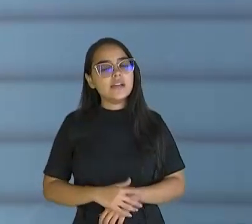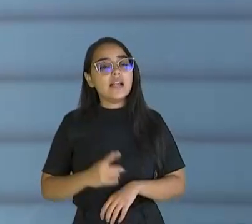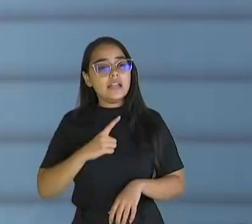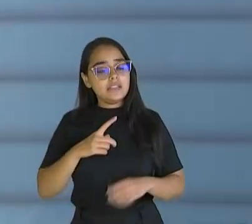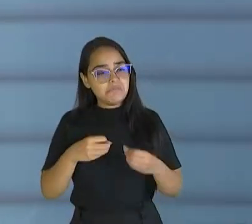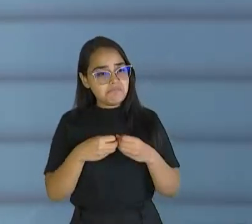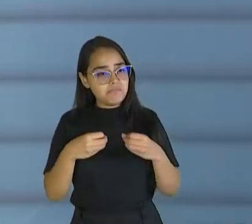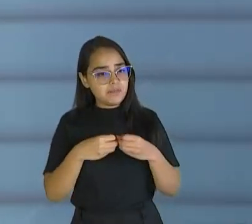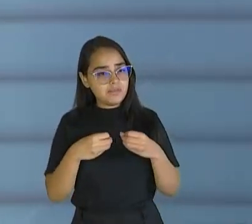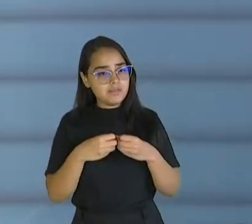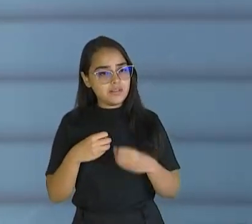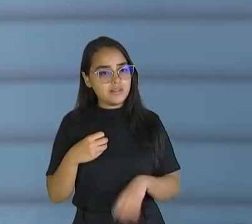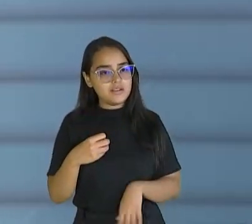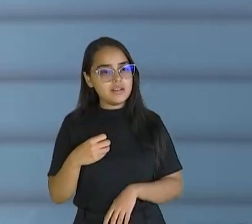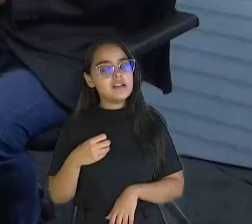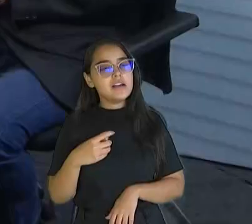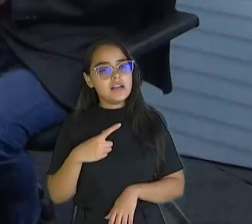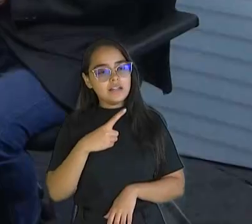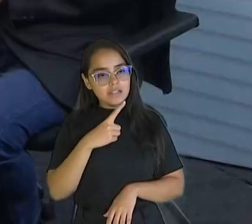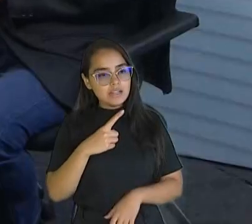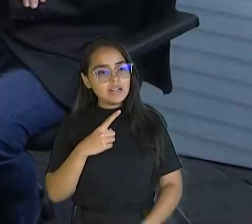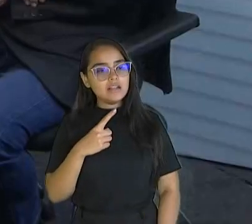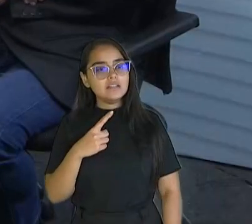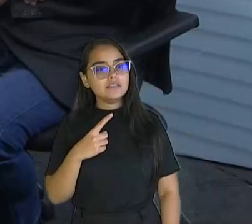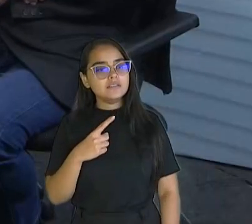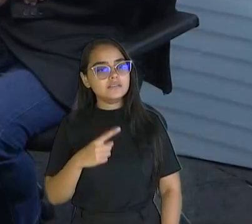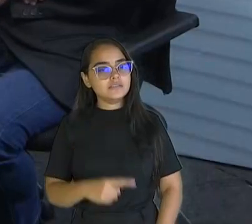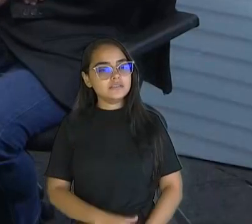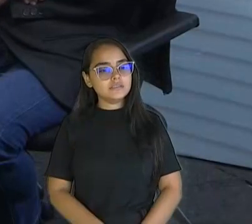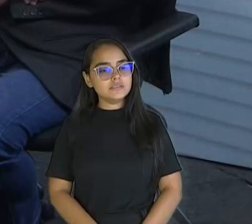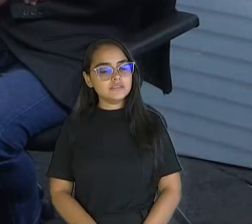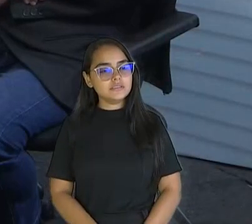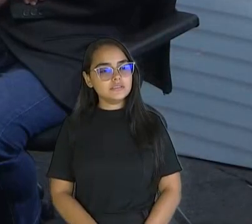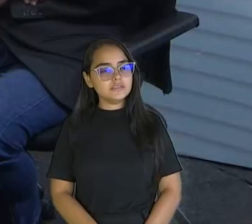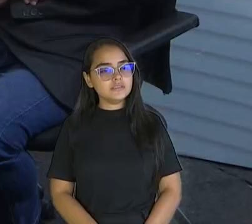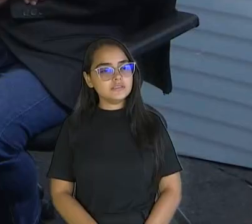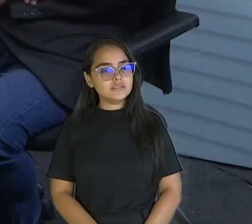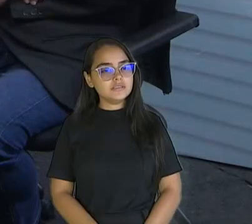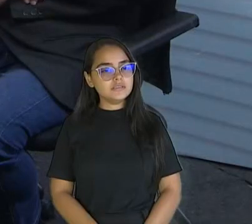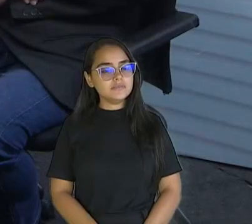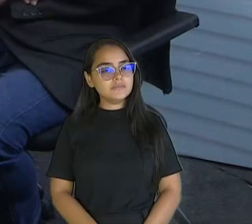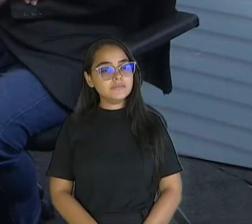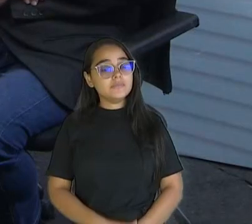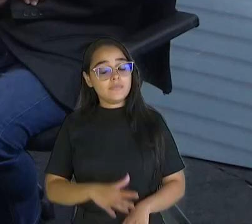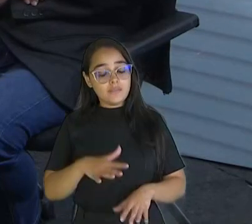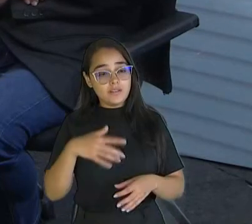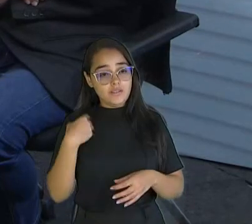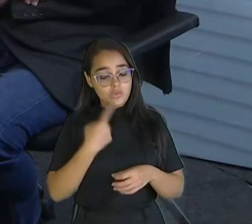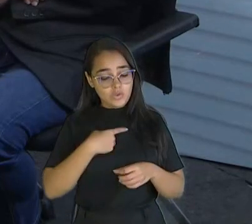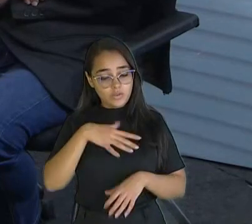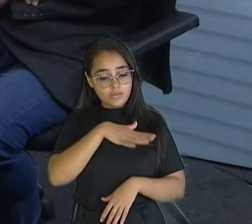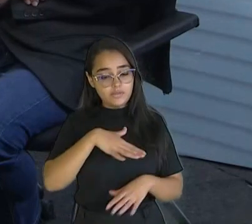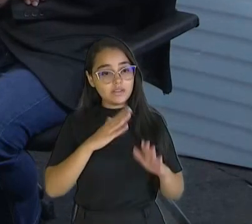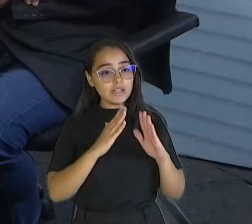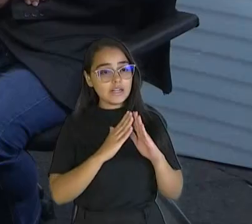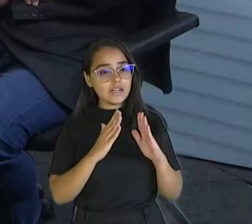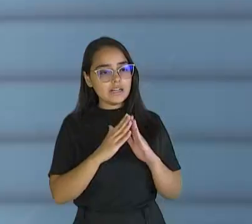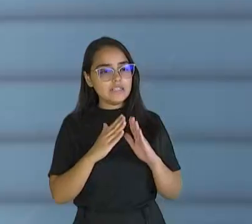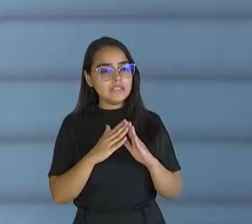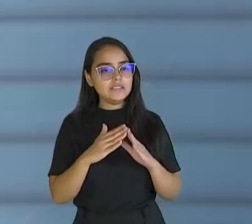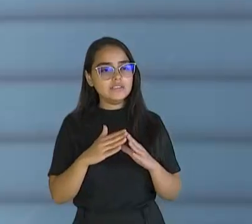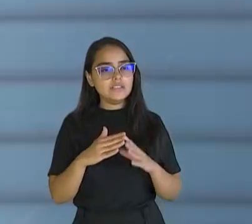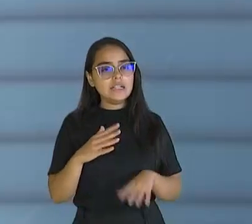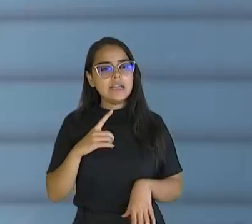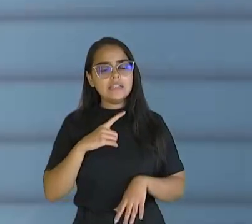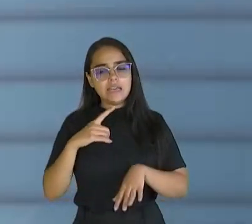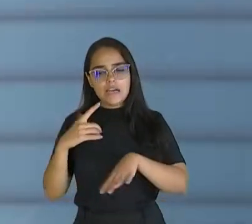próximo à casa. Descendo ali, passa o Mercado dos Peões, né? Isso. E lá na nossa na região onde a gente mora, fica entre o